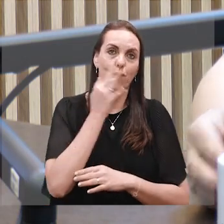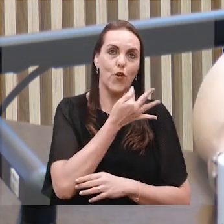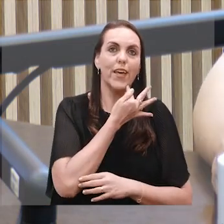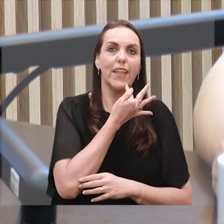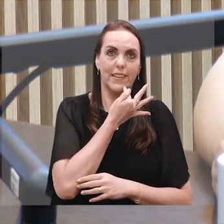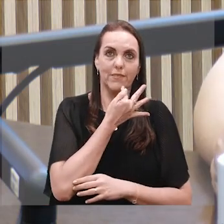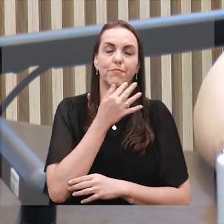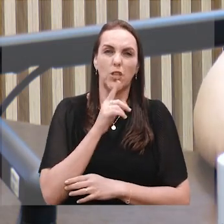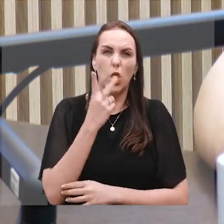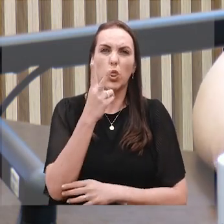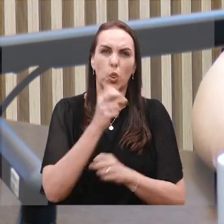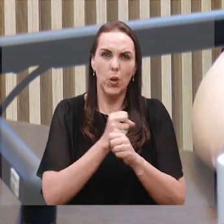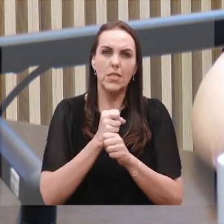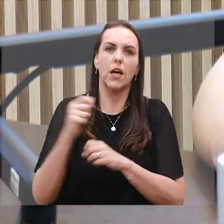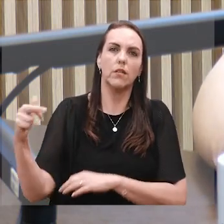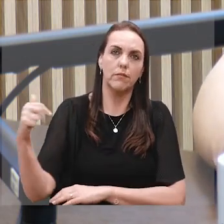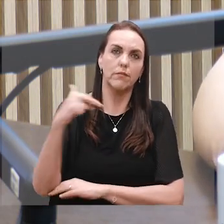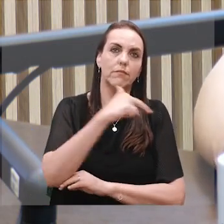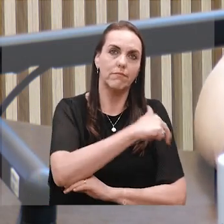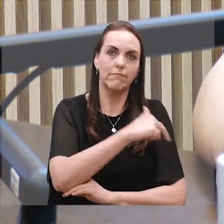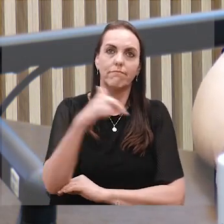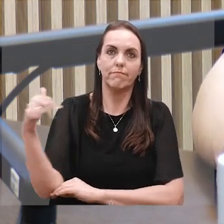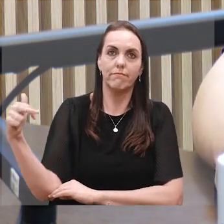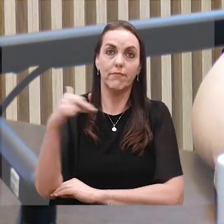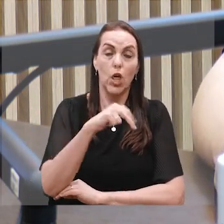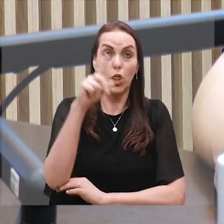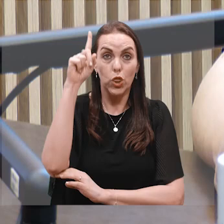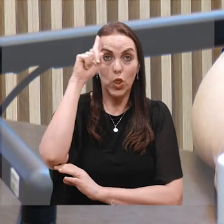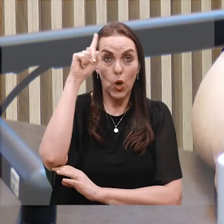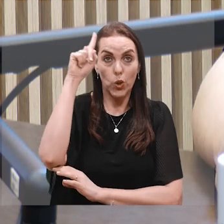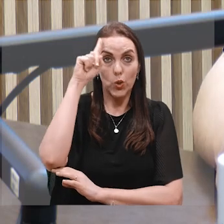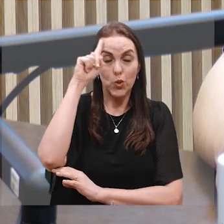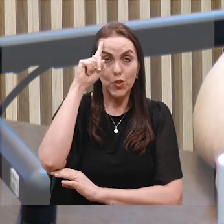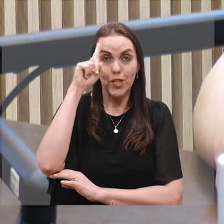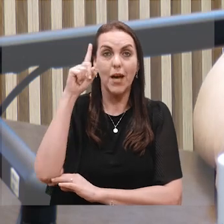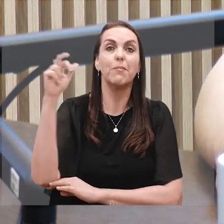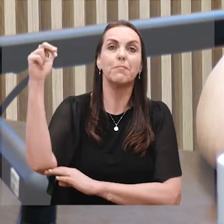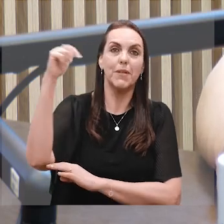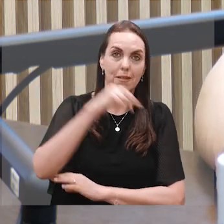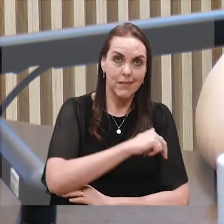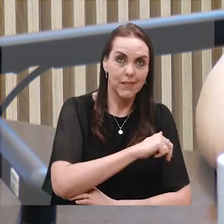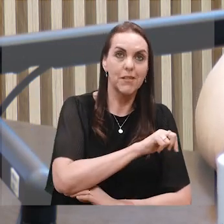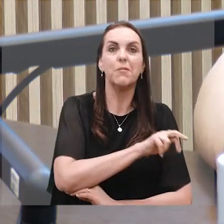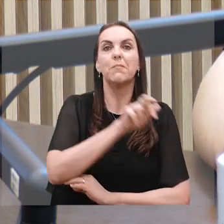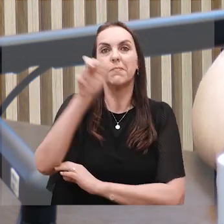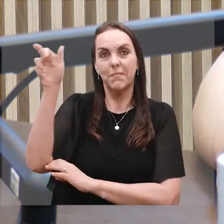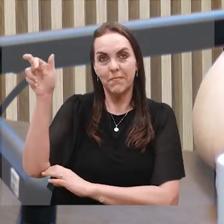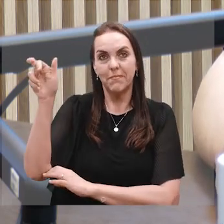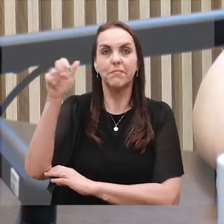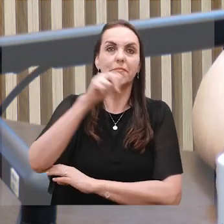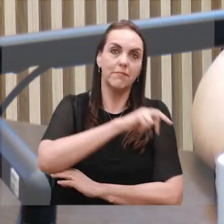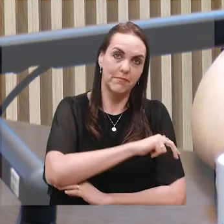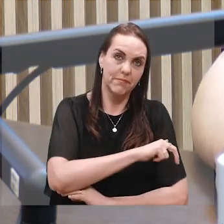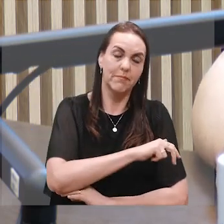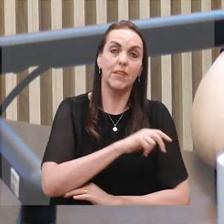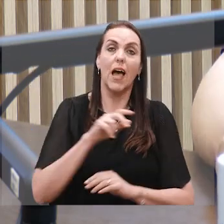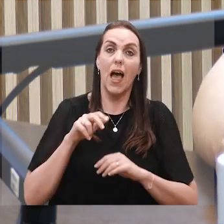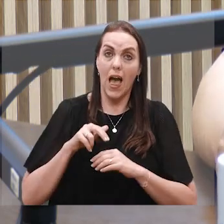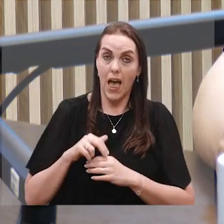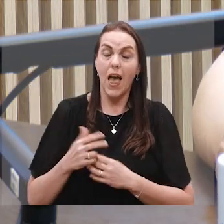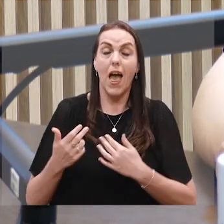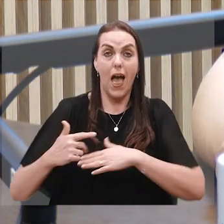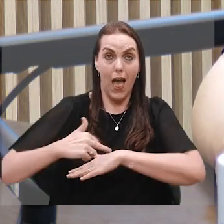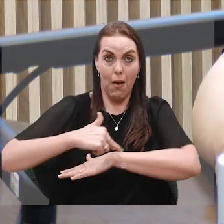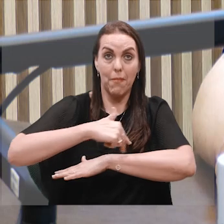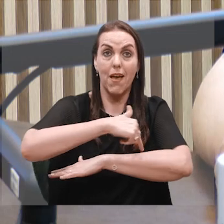era de Forqueta. E eu fiquei 2 anos caminhando todos os dias, para cima e para baixo, como dizem, né, a pé.